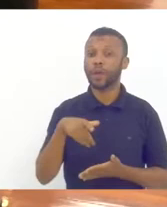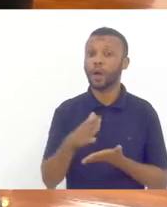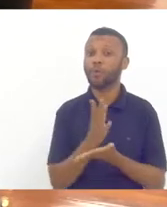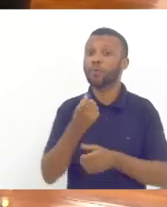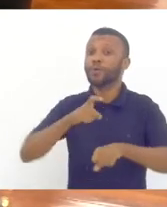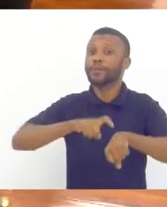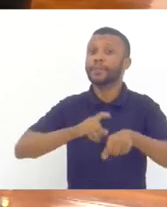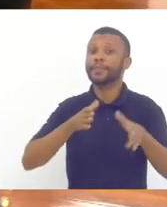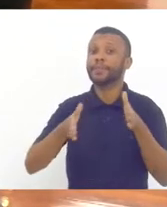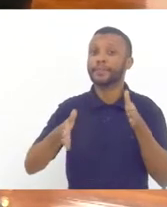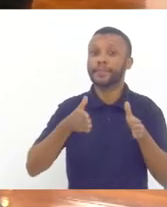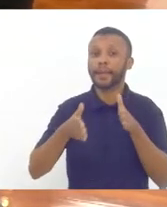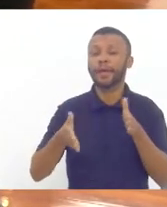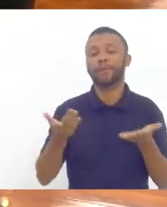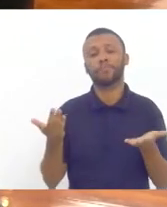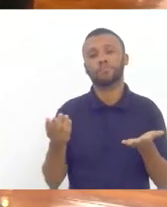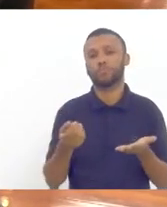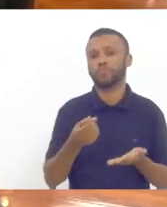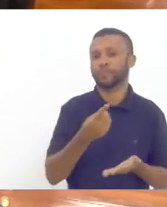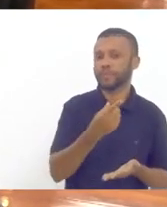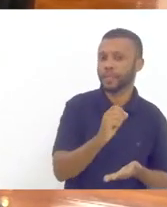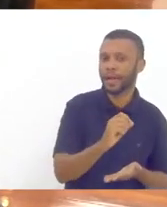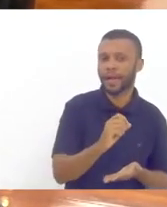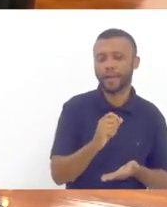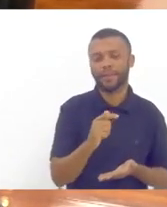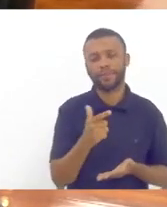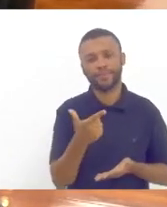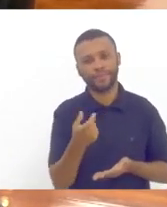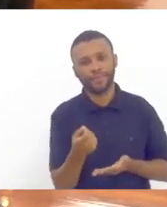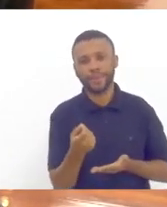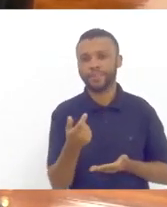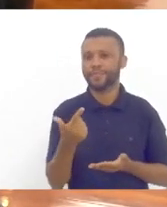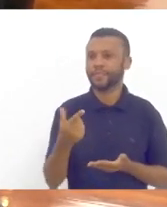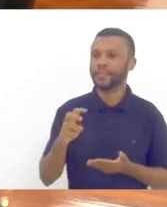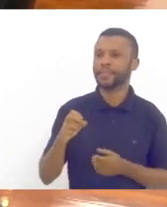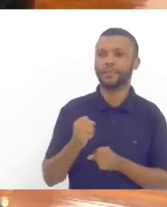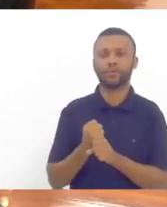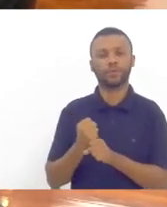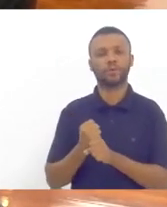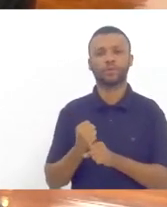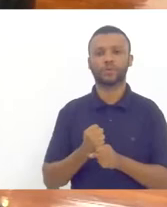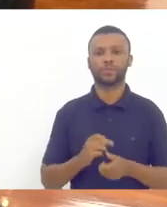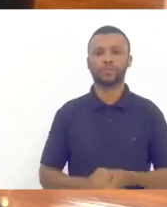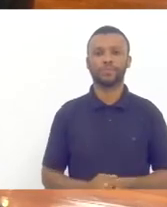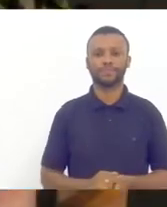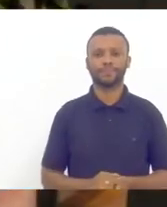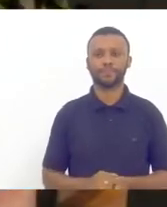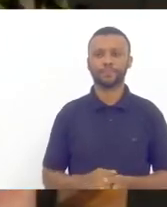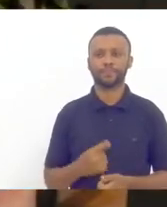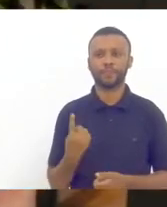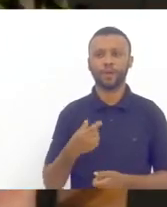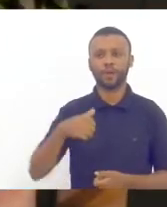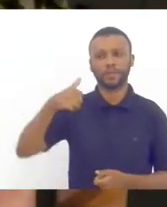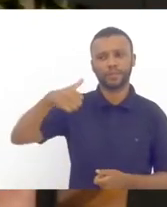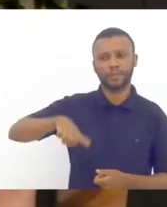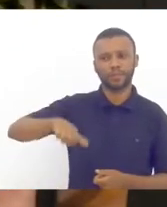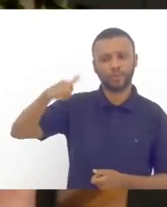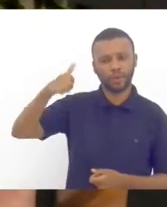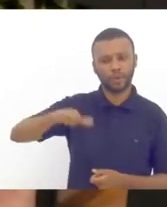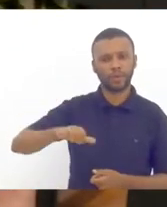nem qual, não sei se é 10, 15, 20, 25 anos, enfim. Assim, a nossa simulação, houve